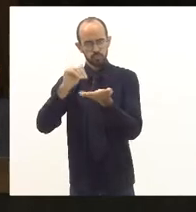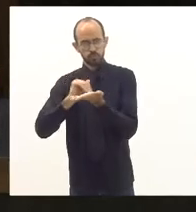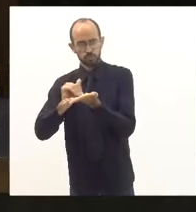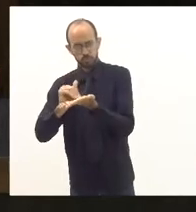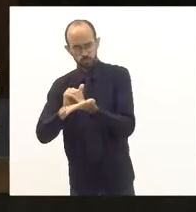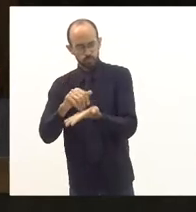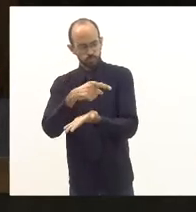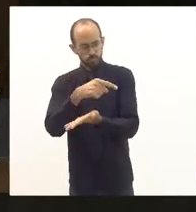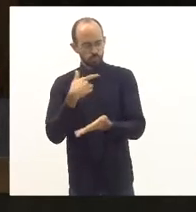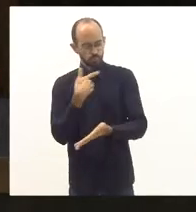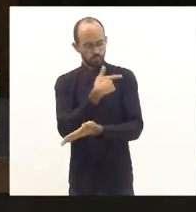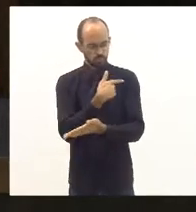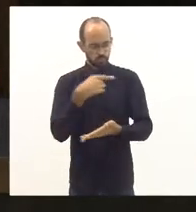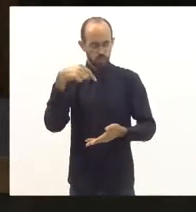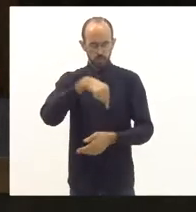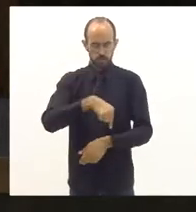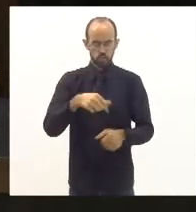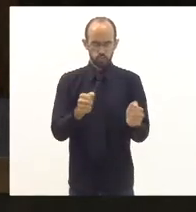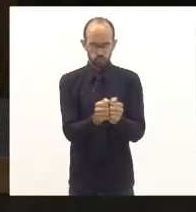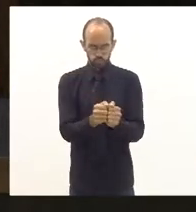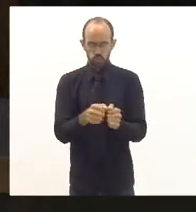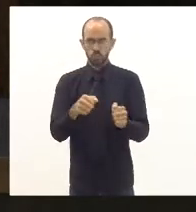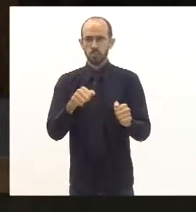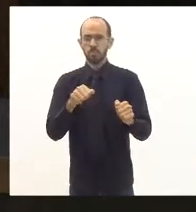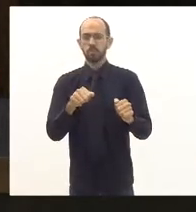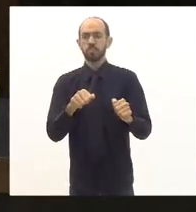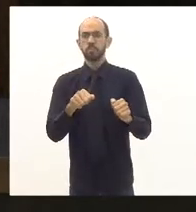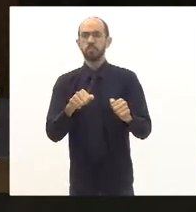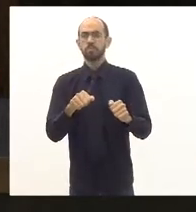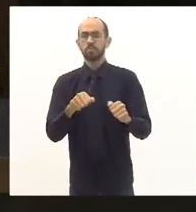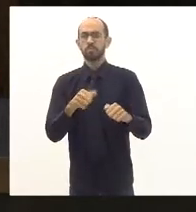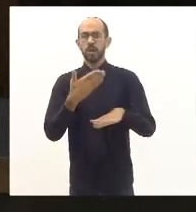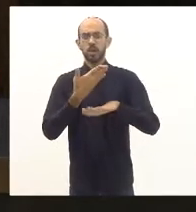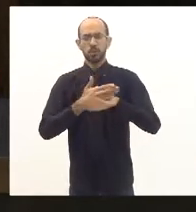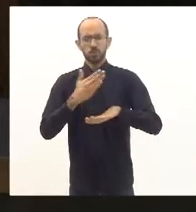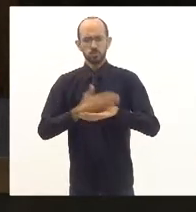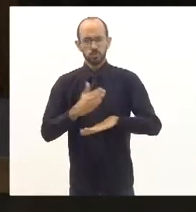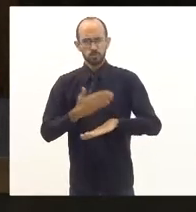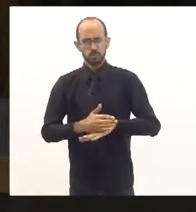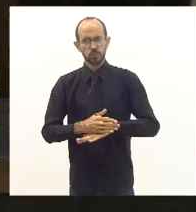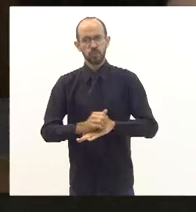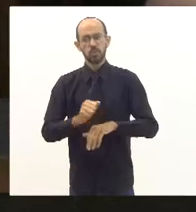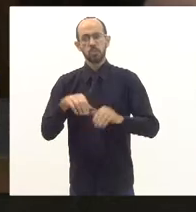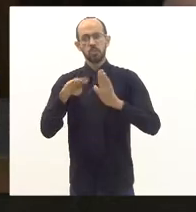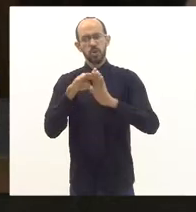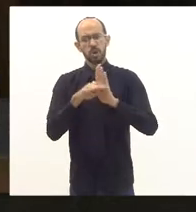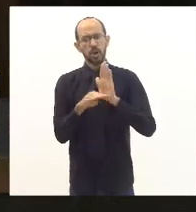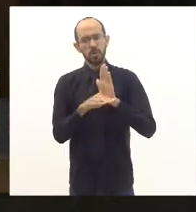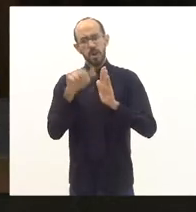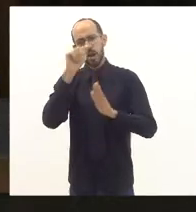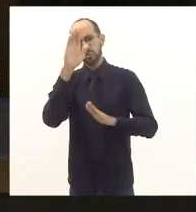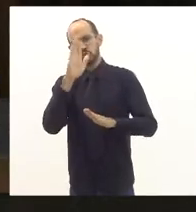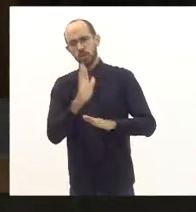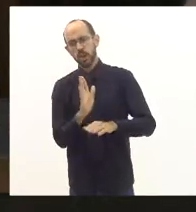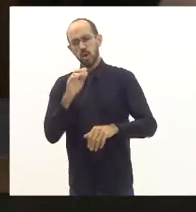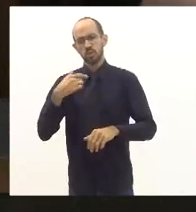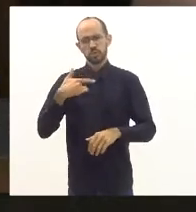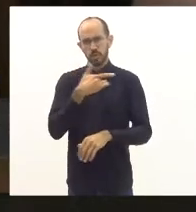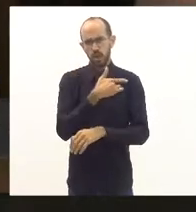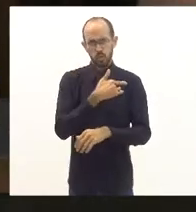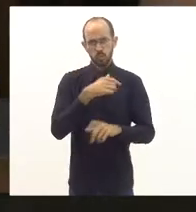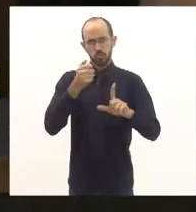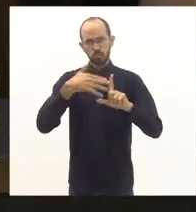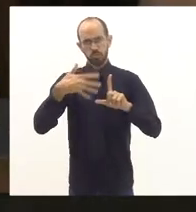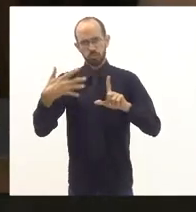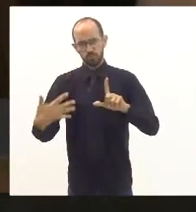conosco, sobre a real execução do Programa Nacional de Saúde para a População LGBTI+. Nós